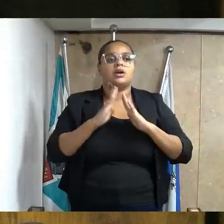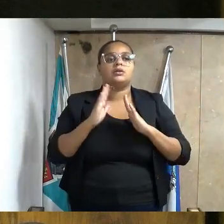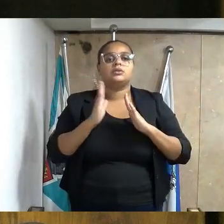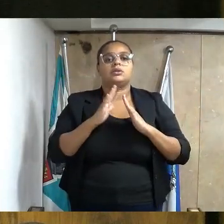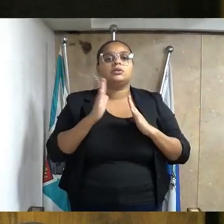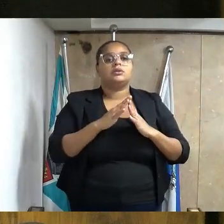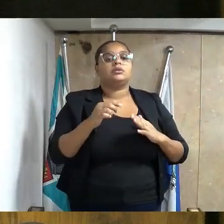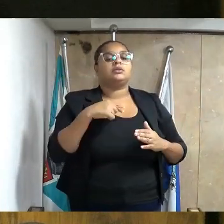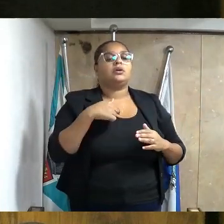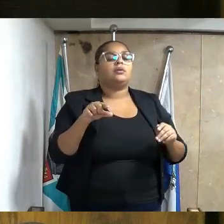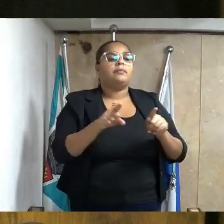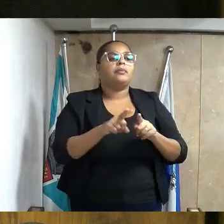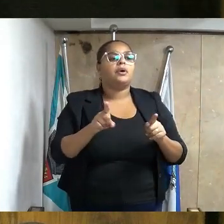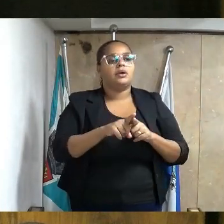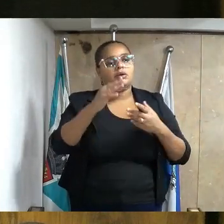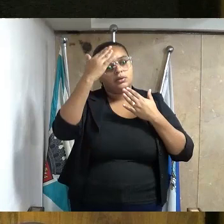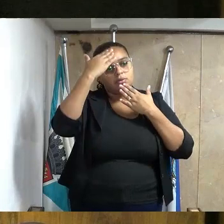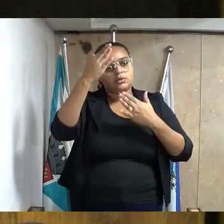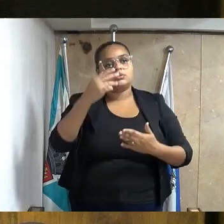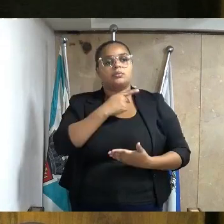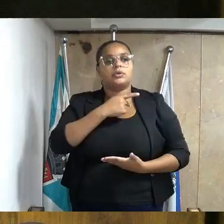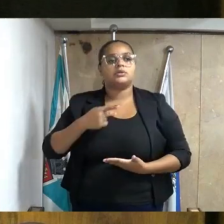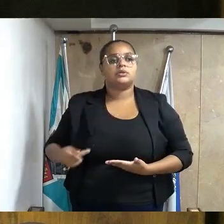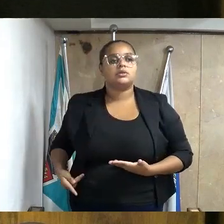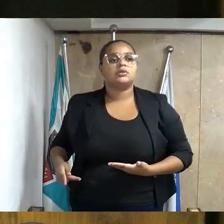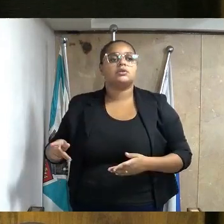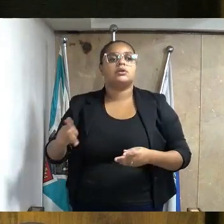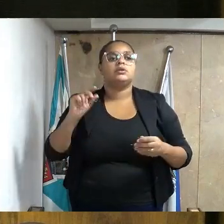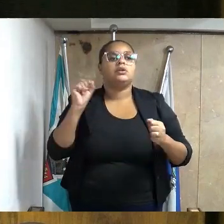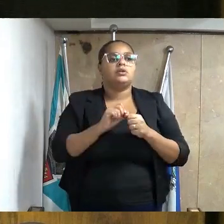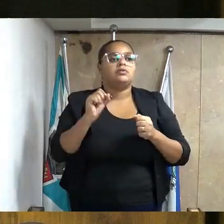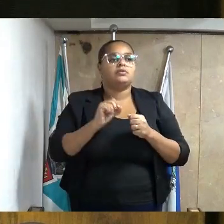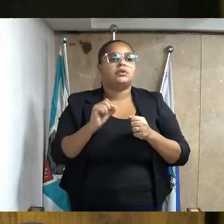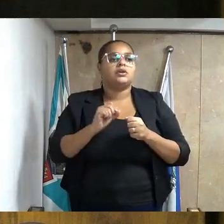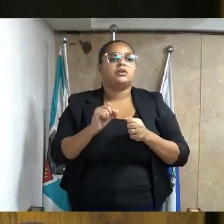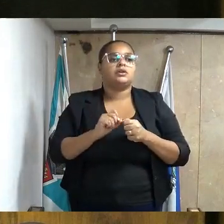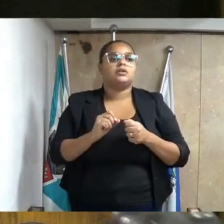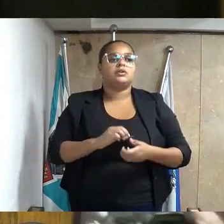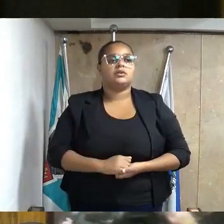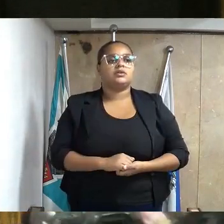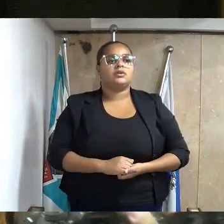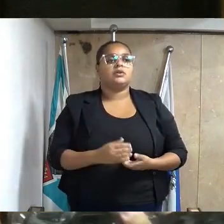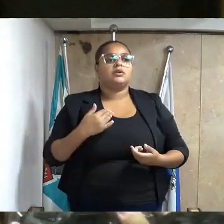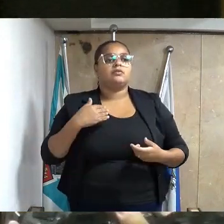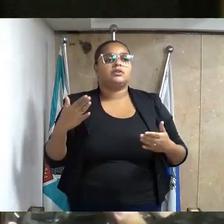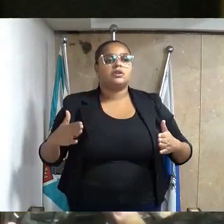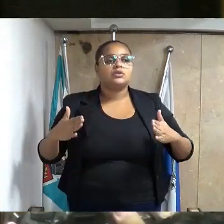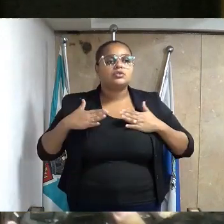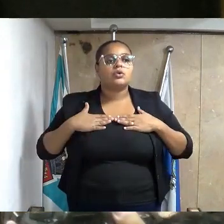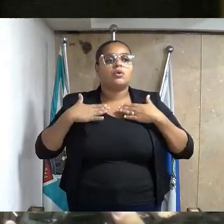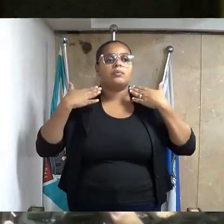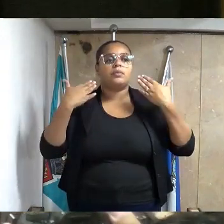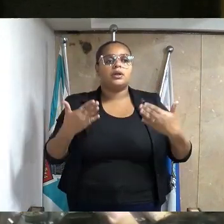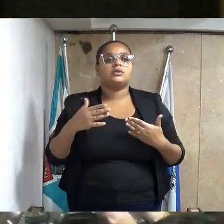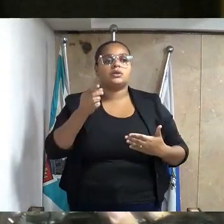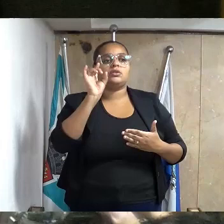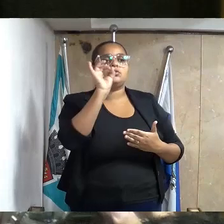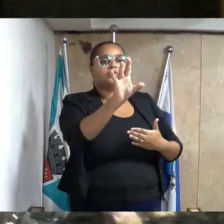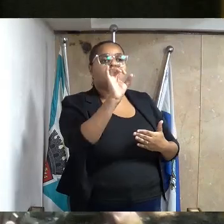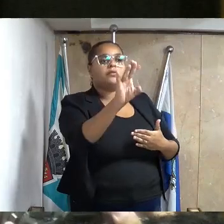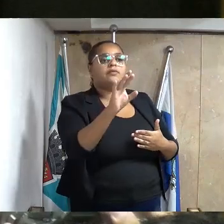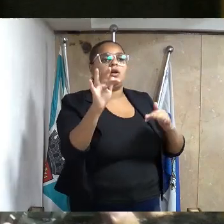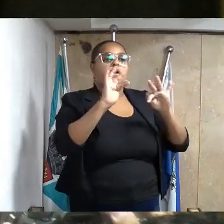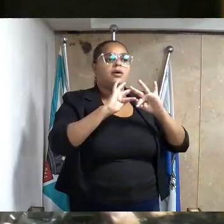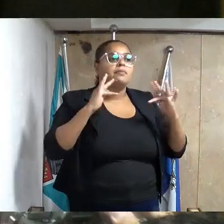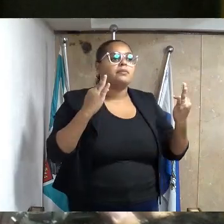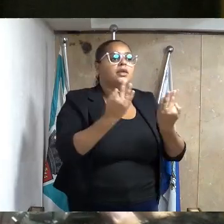Agradecer ao presidente Celso do Alba por ter feito essa surpresa. Eu acho que não foi para minha família, a surpresa foi para